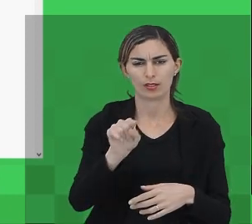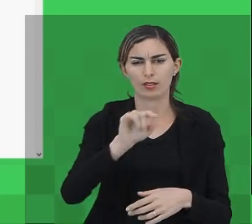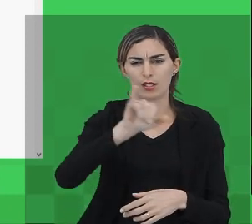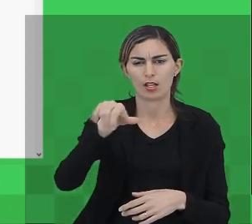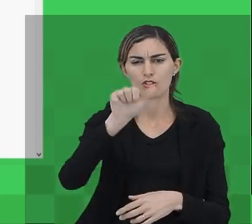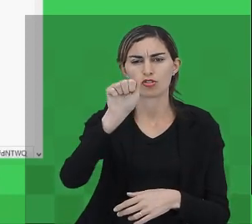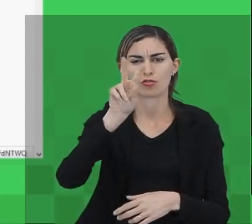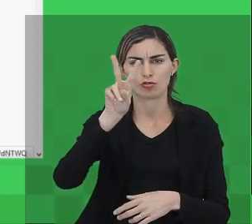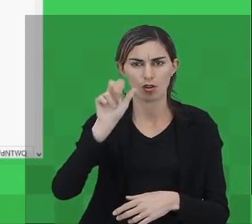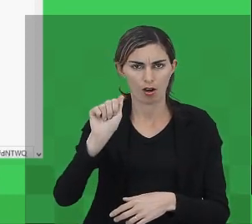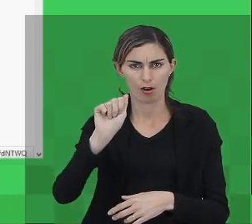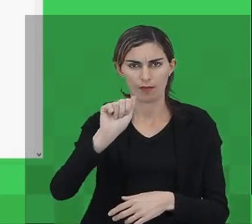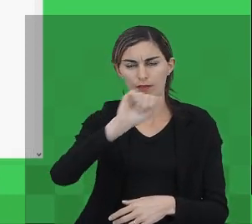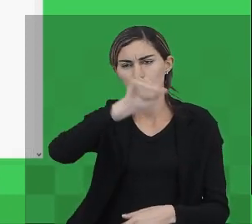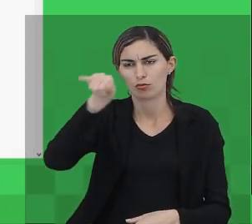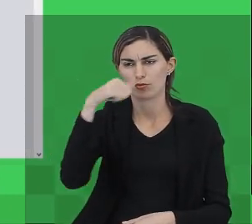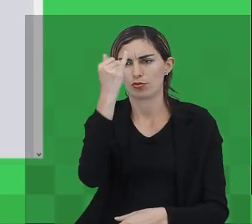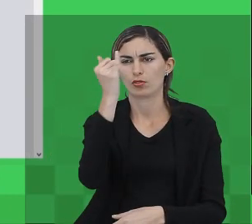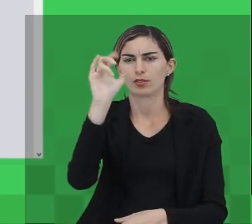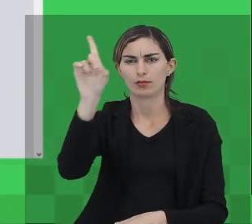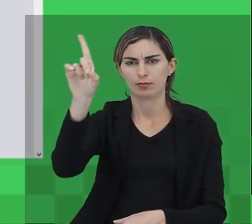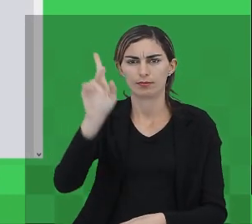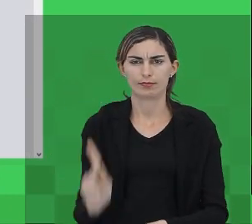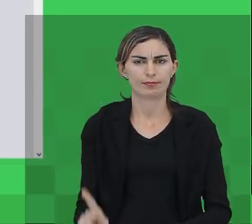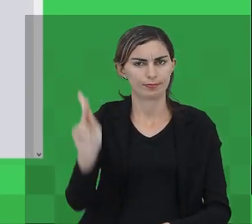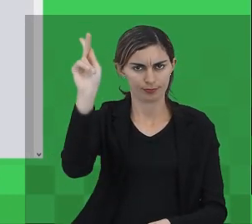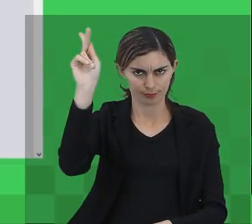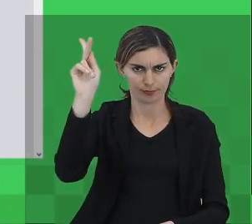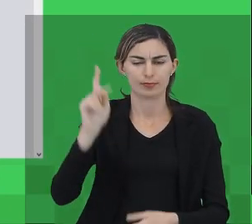e clicar nesse link, Java JDK.